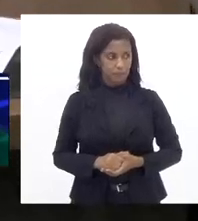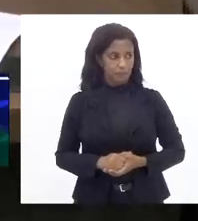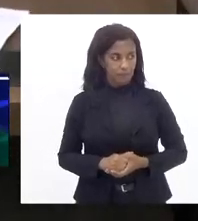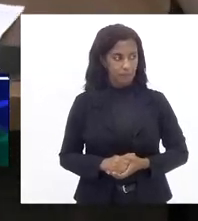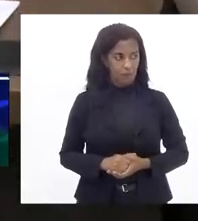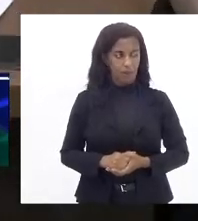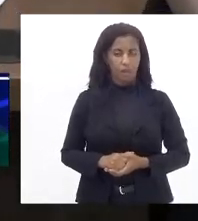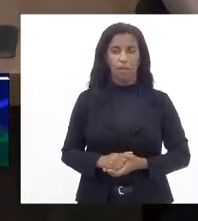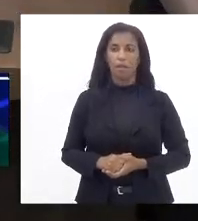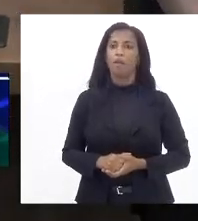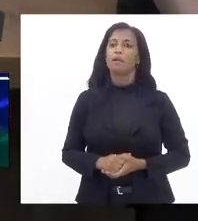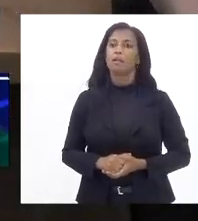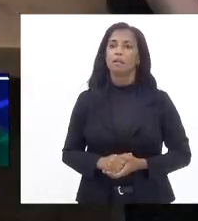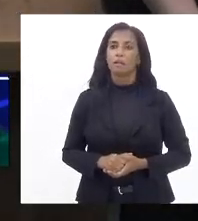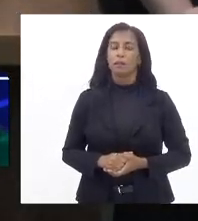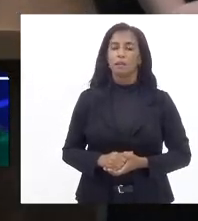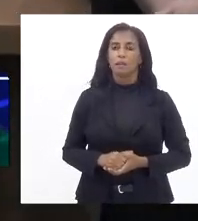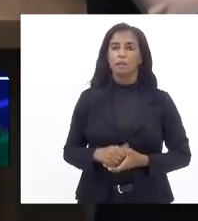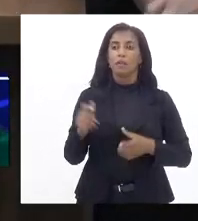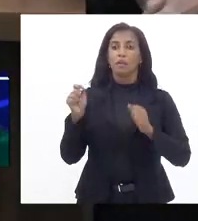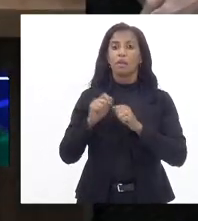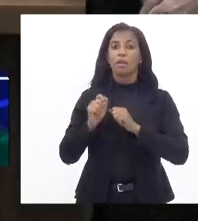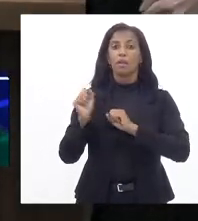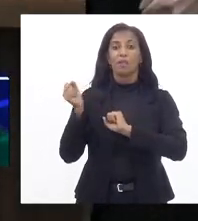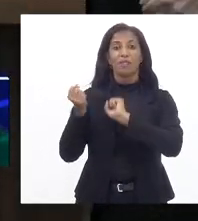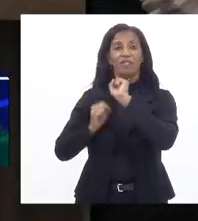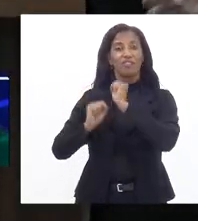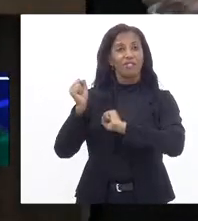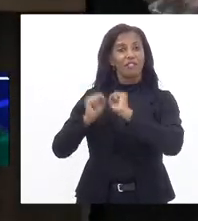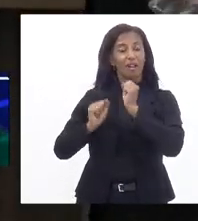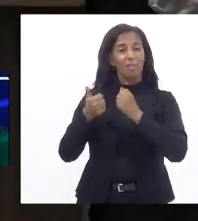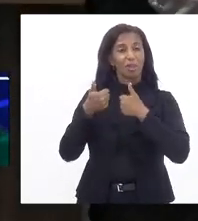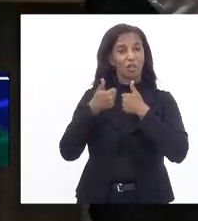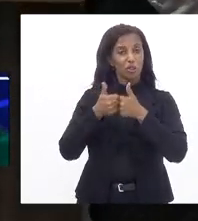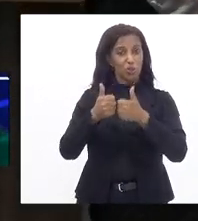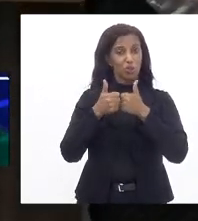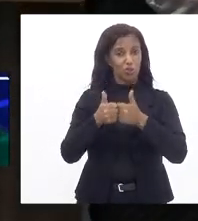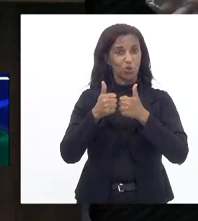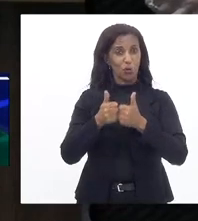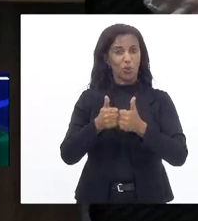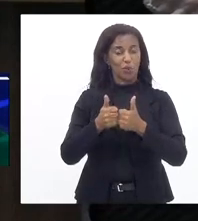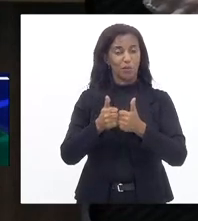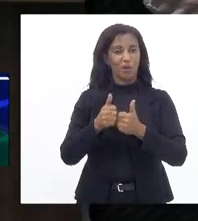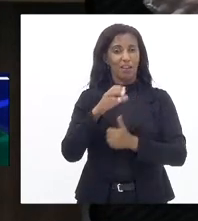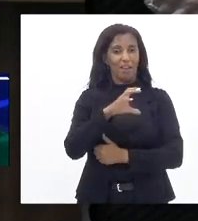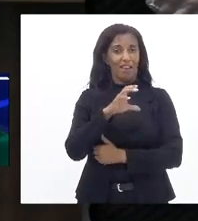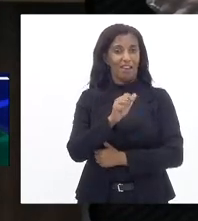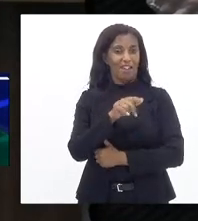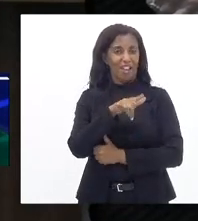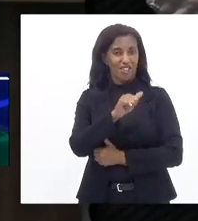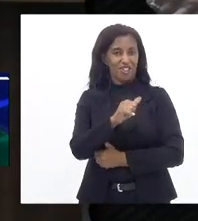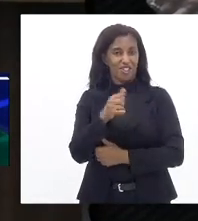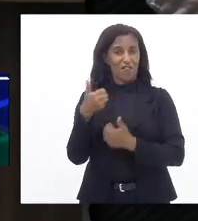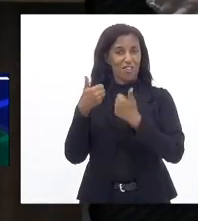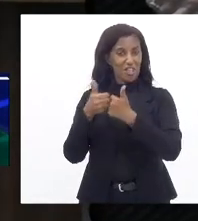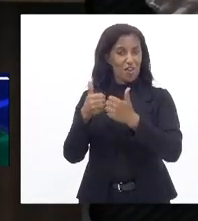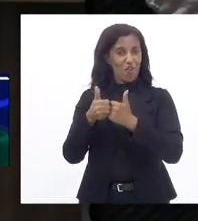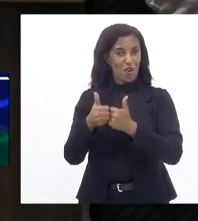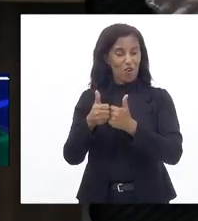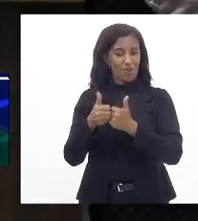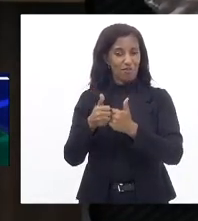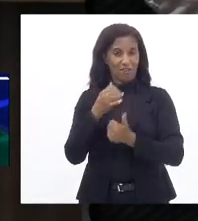Fazer uma fábrica de ônibus elétrico em Caxias, Caxias faz parte do estado do